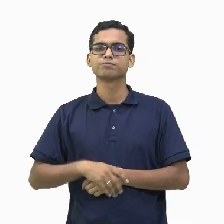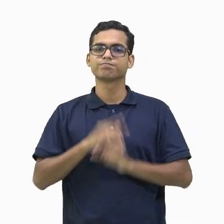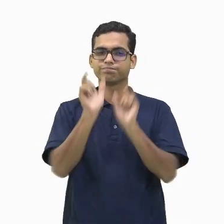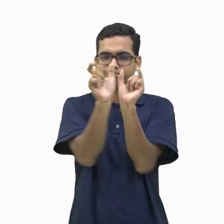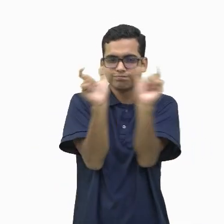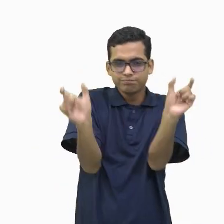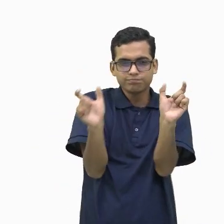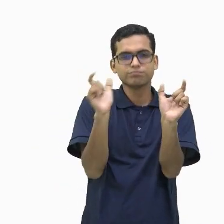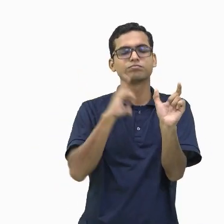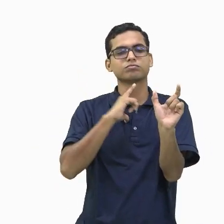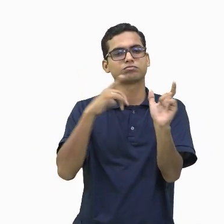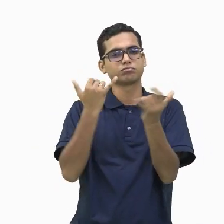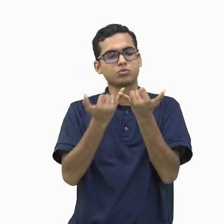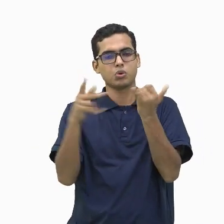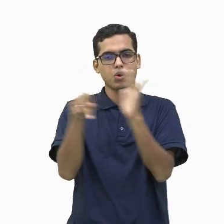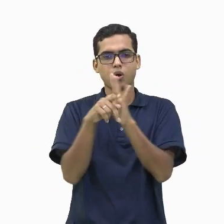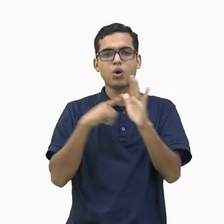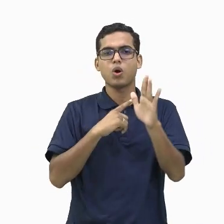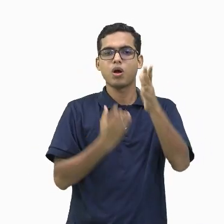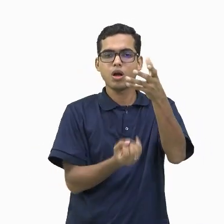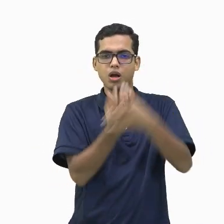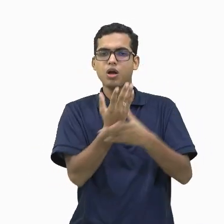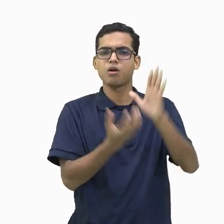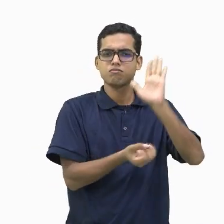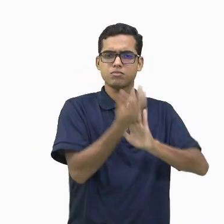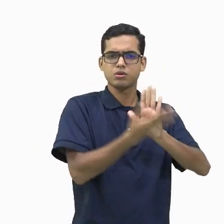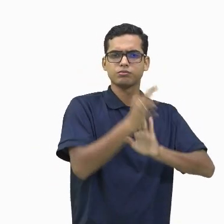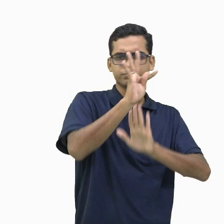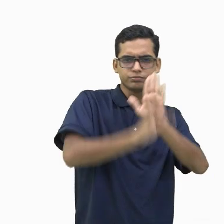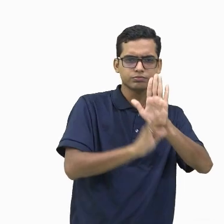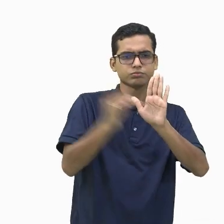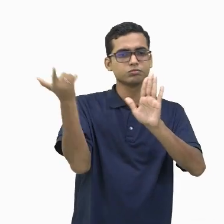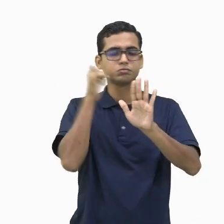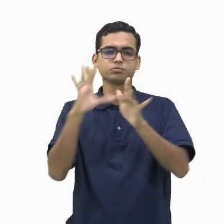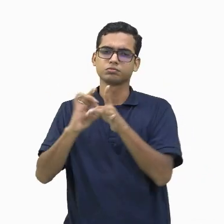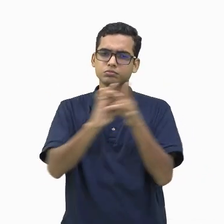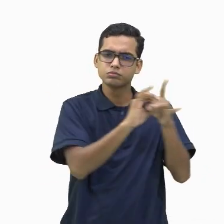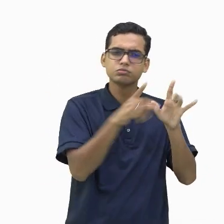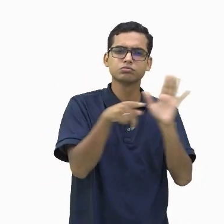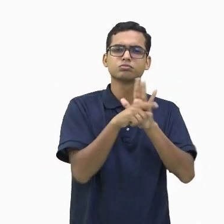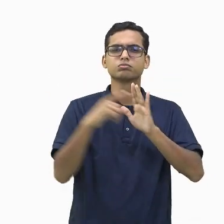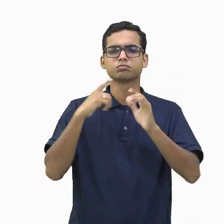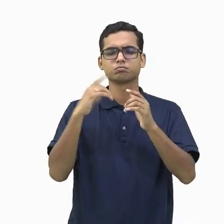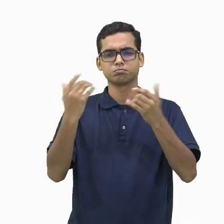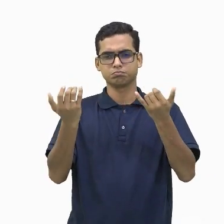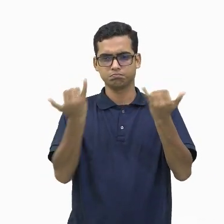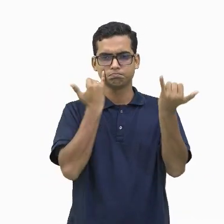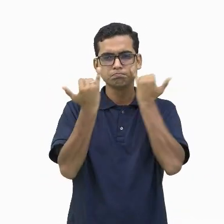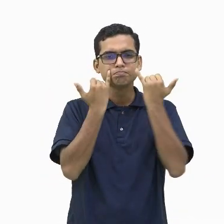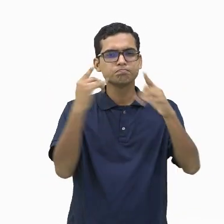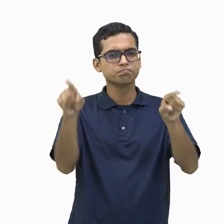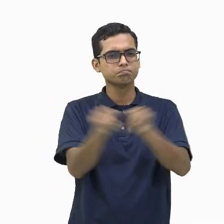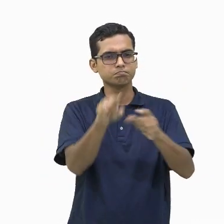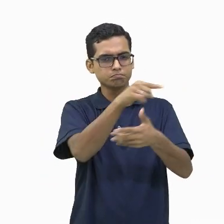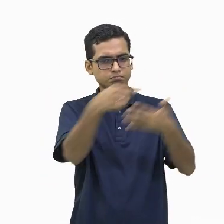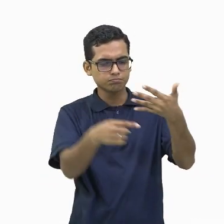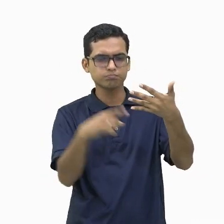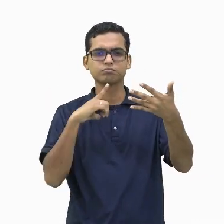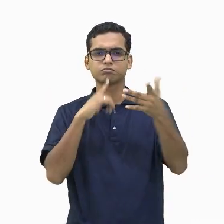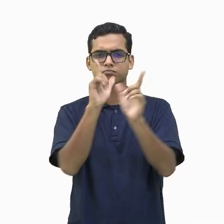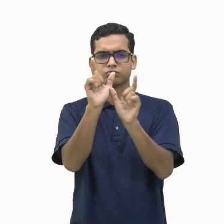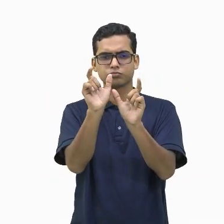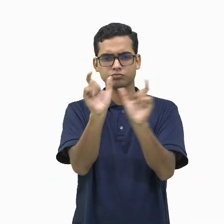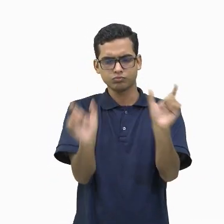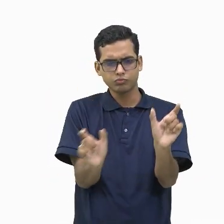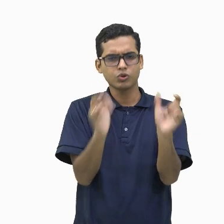construção de textos, tendo a clara intenção de reforçar o sentido da mensagem pela aproximação de elementos que se assemelham.